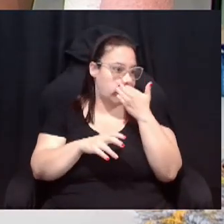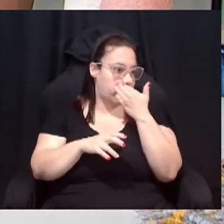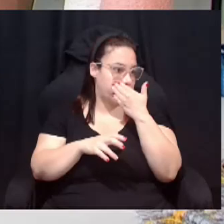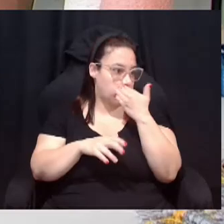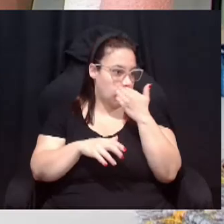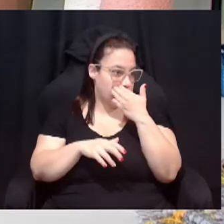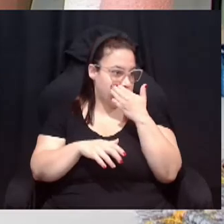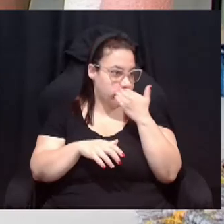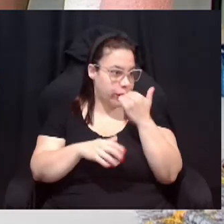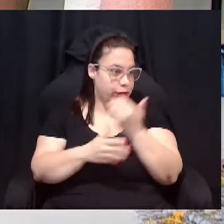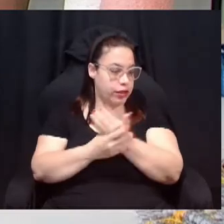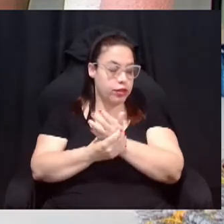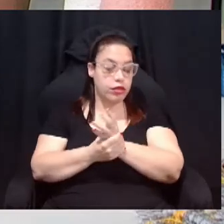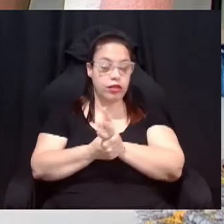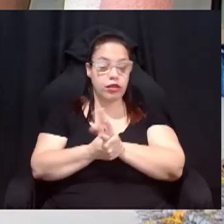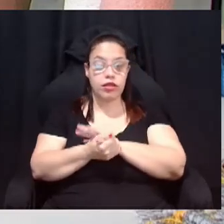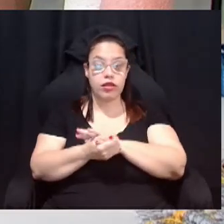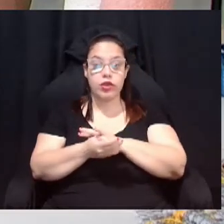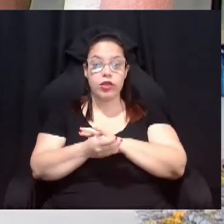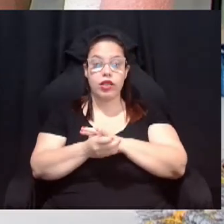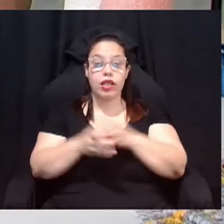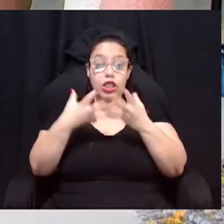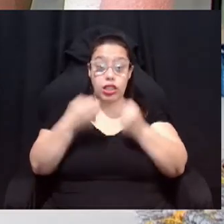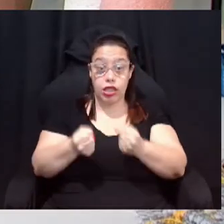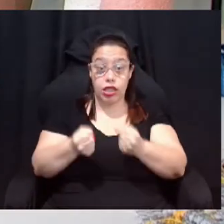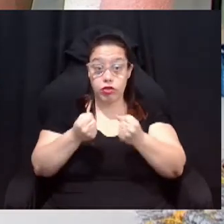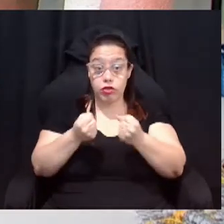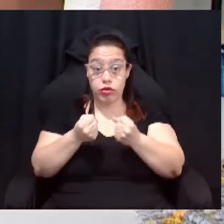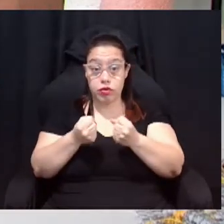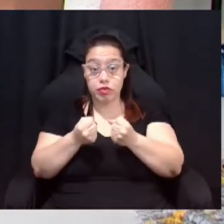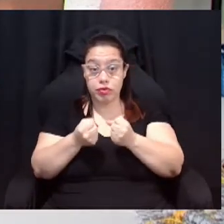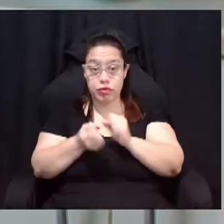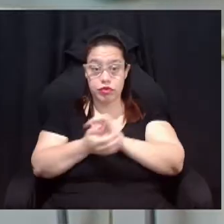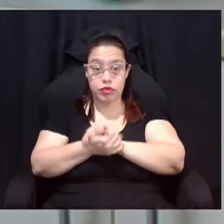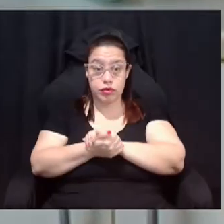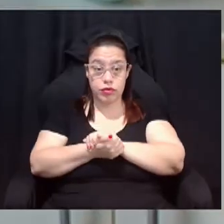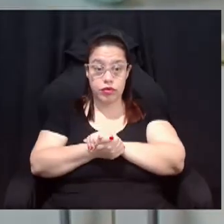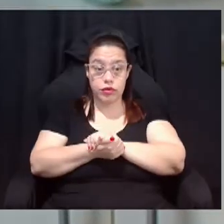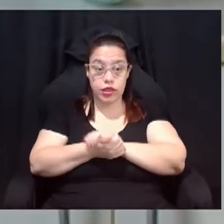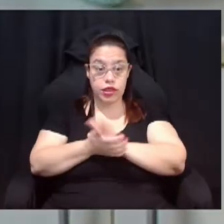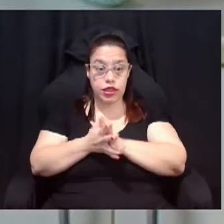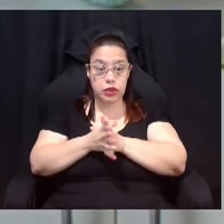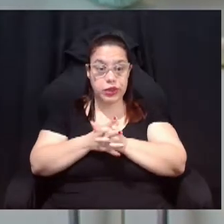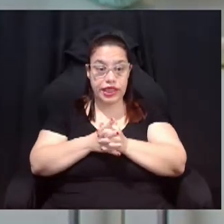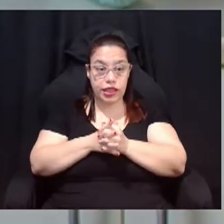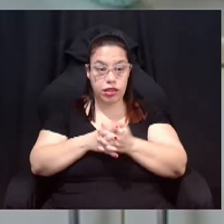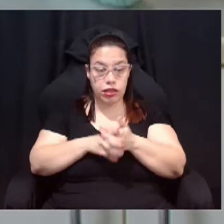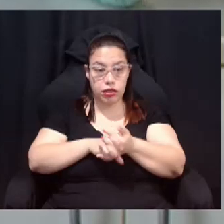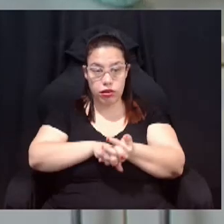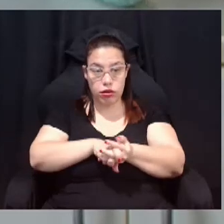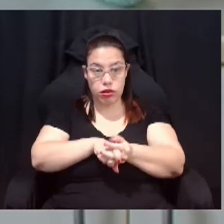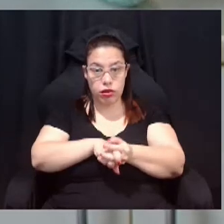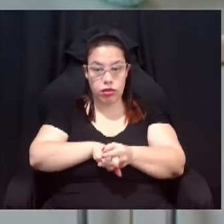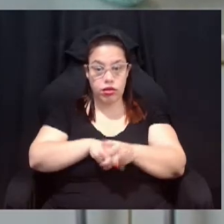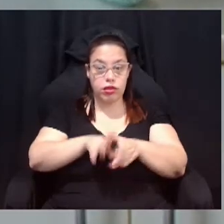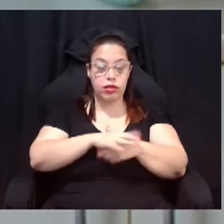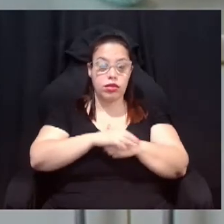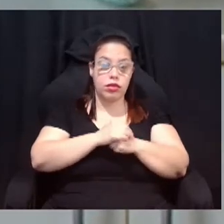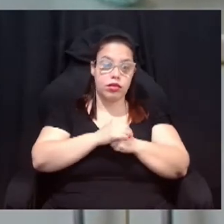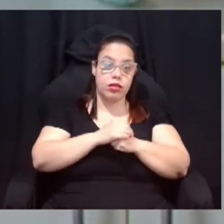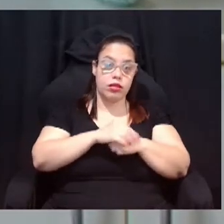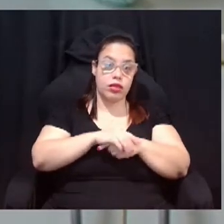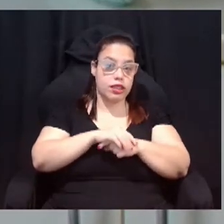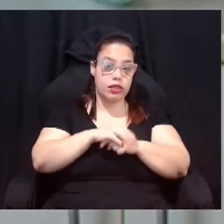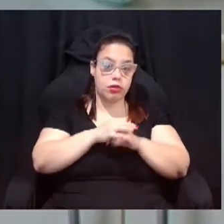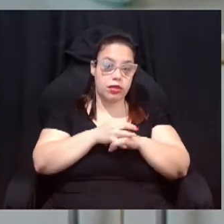a gente dá aquilo que a gente recebe. Exatamente. Então eu recebo muito amor, muito carinho e é isso que eu consigo transmitir. Além das questões